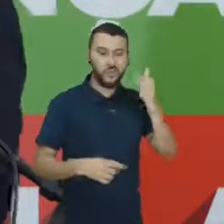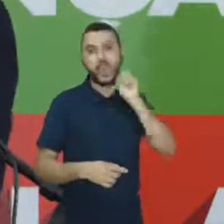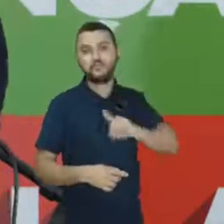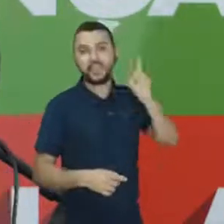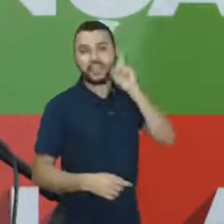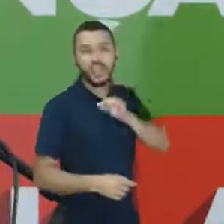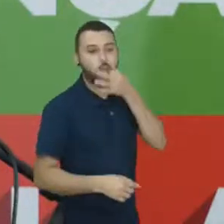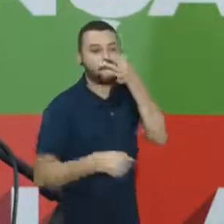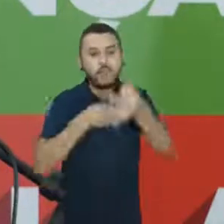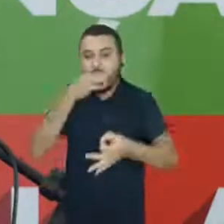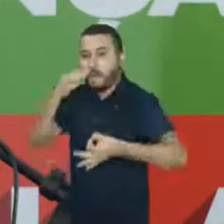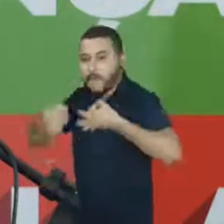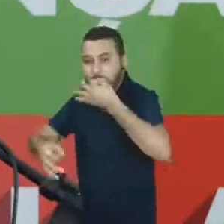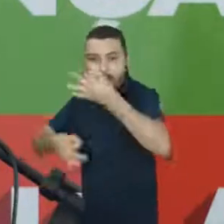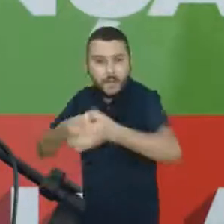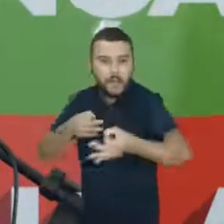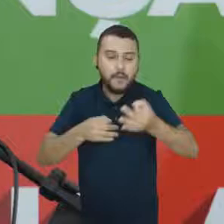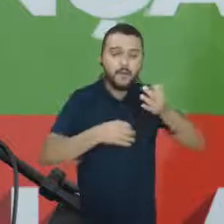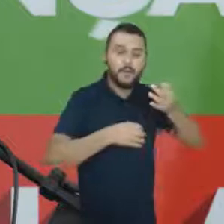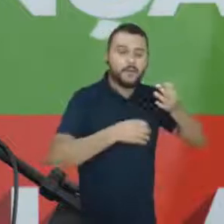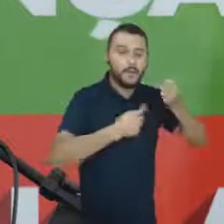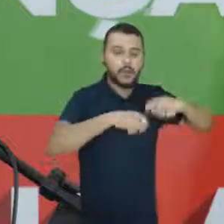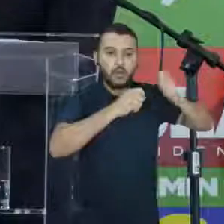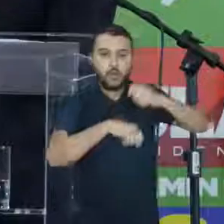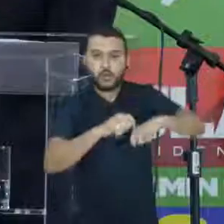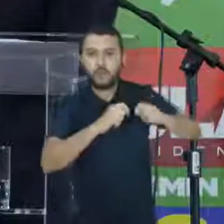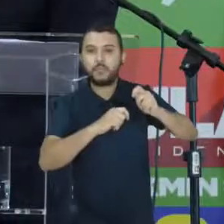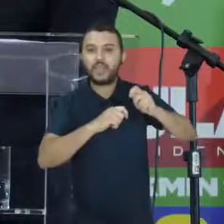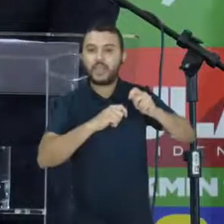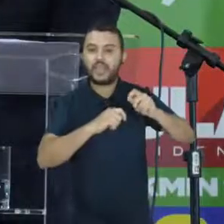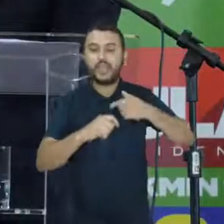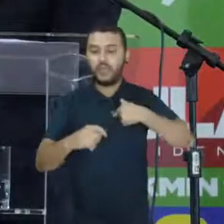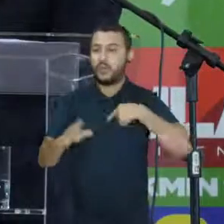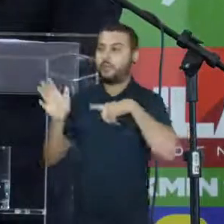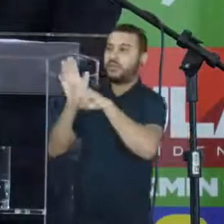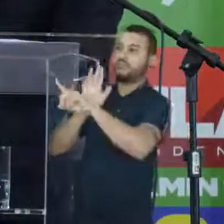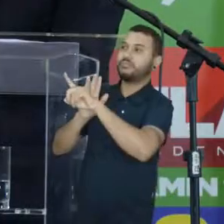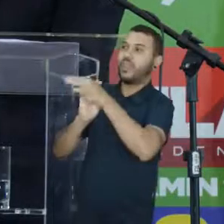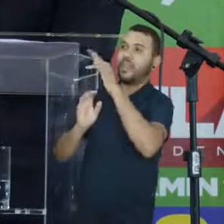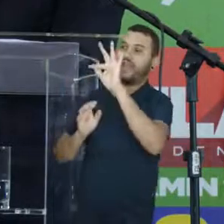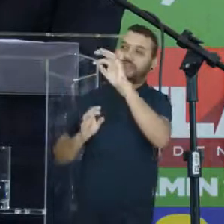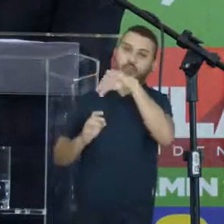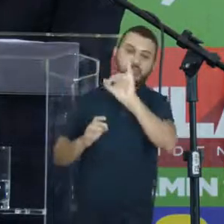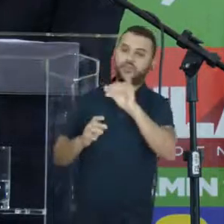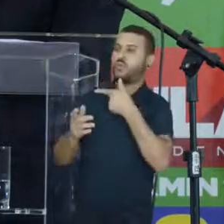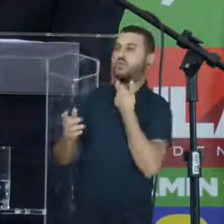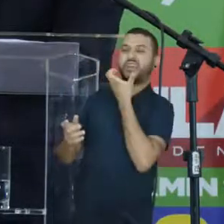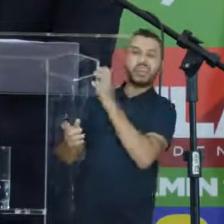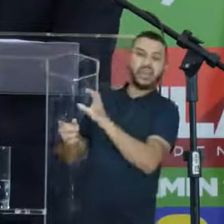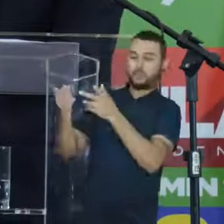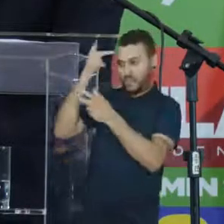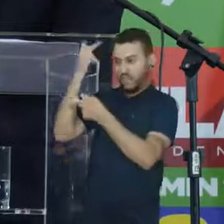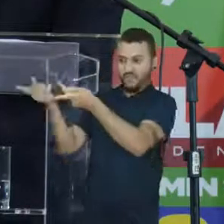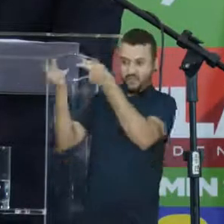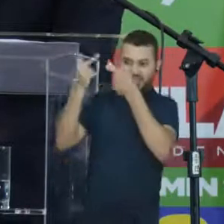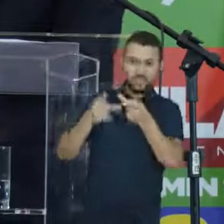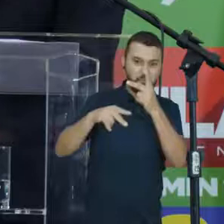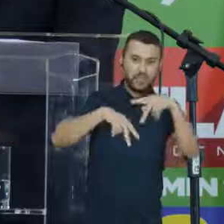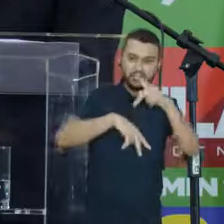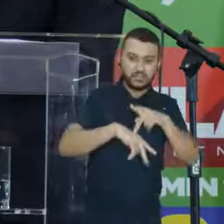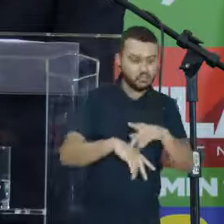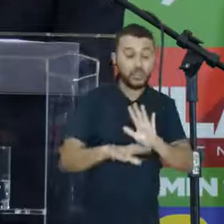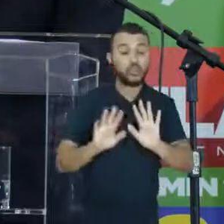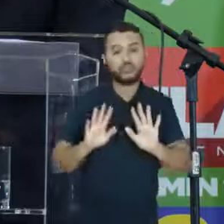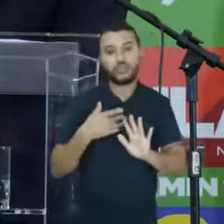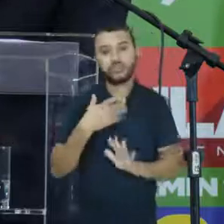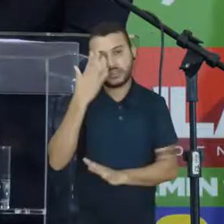economia. Eu procurei o Kohler, que era o presidente do FMI, e falei, não quero mais ninguém visitando o Brasil. Eu aprendi a ser responsável